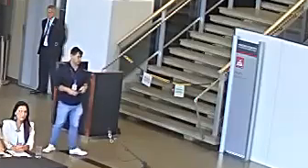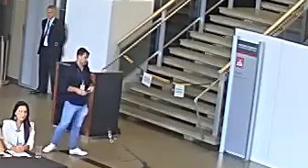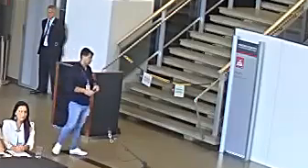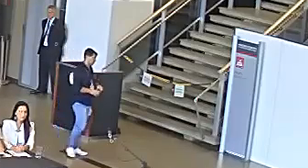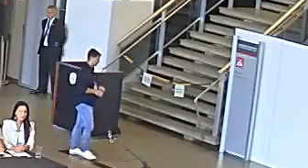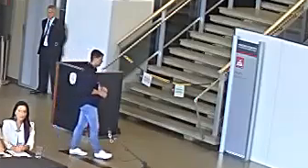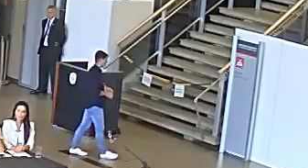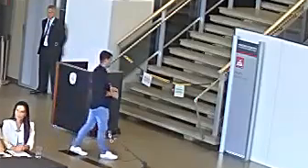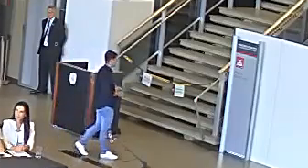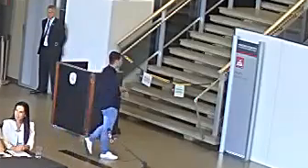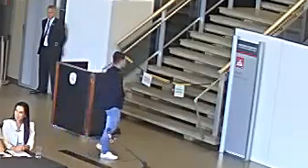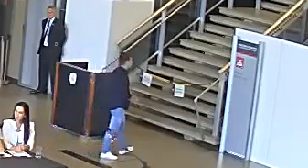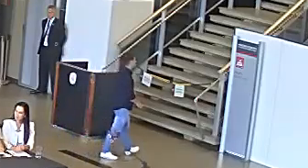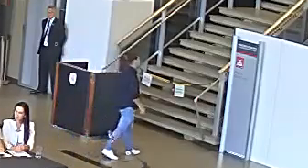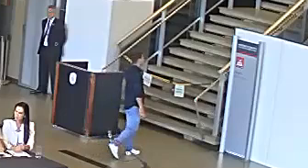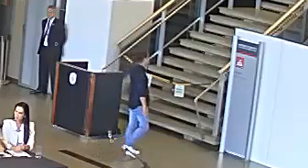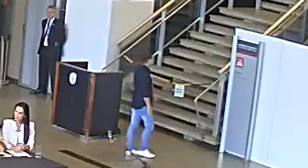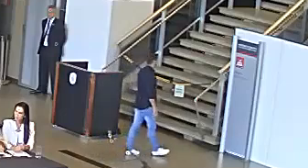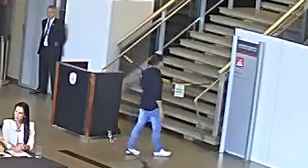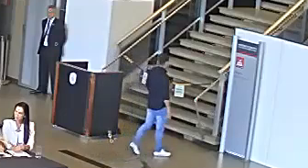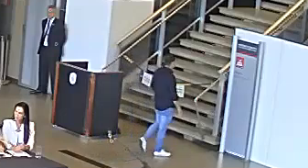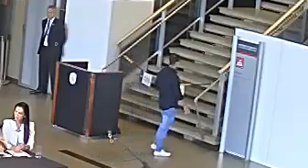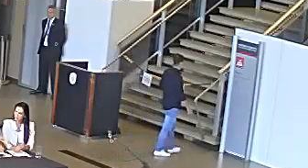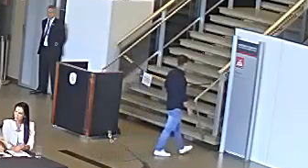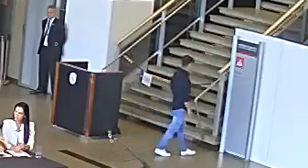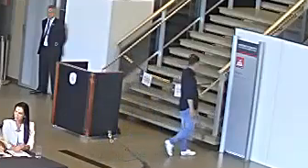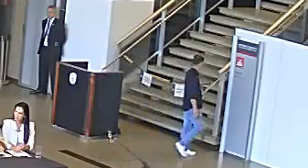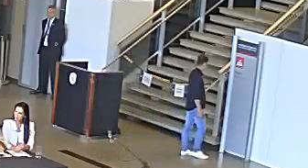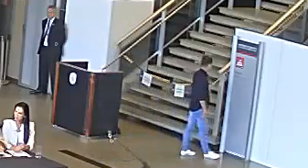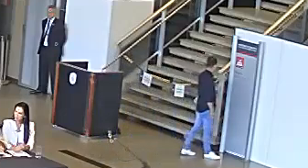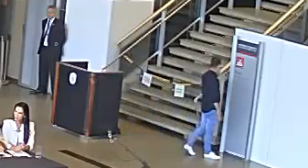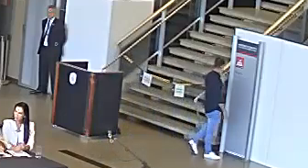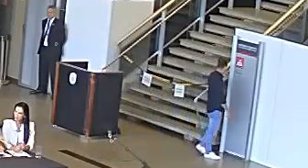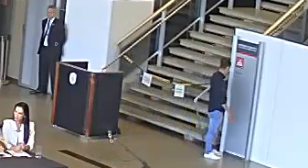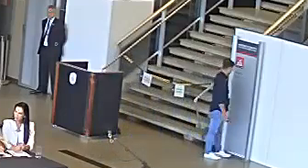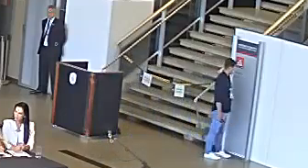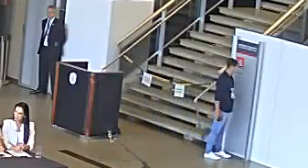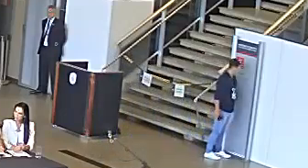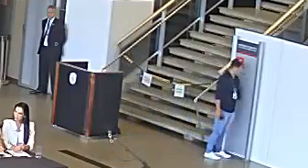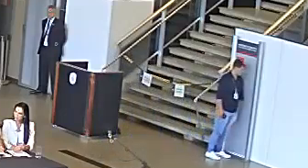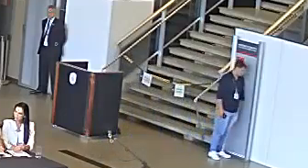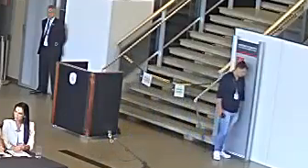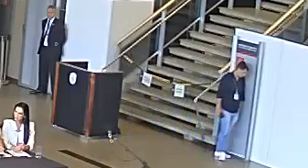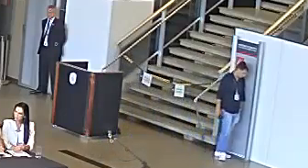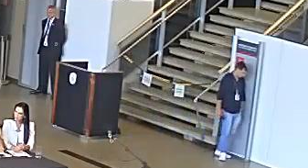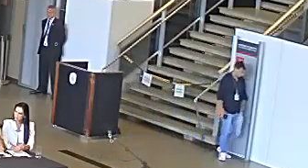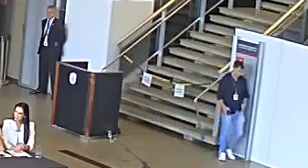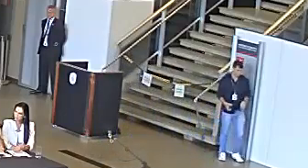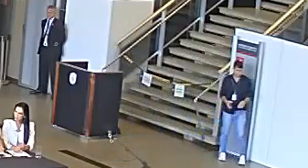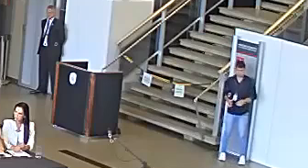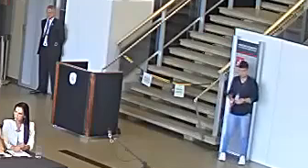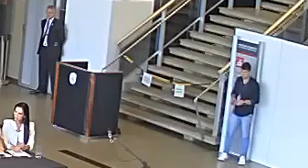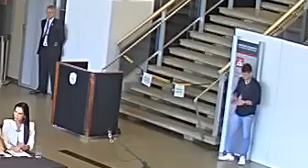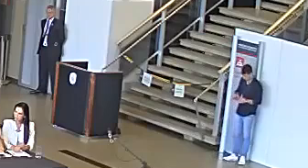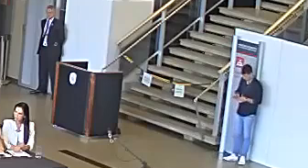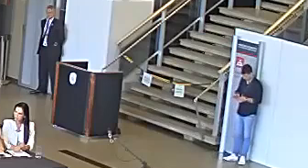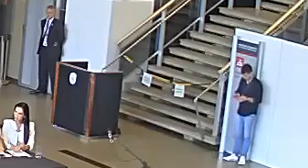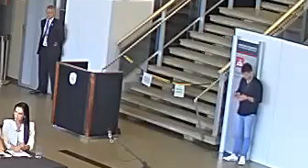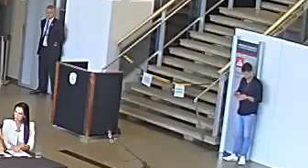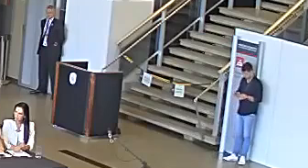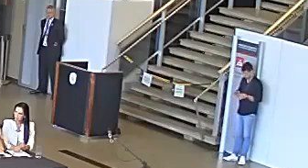Eu cumprimento a mesa, excelentíssimo senhor presidente da Comissão dos Direitos